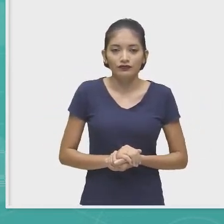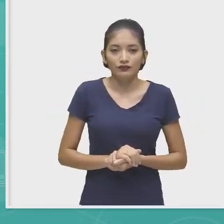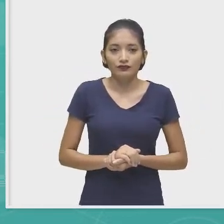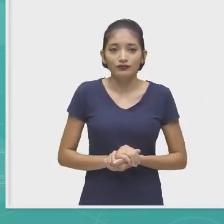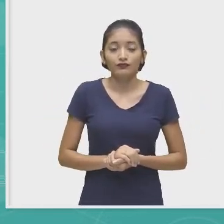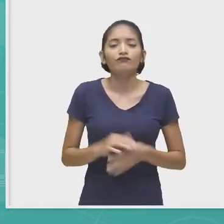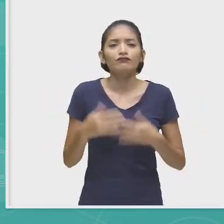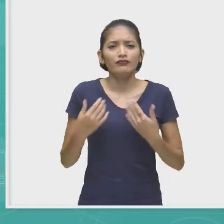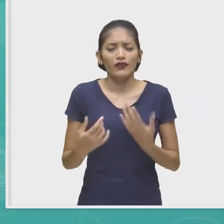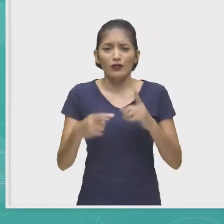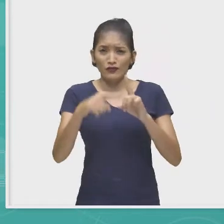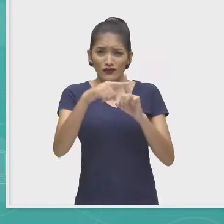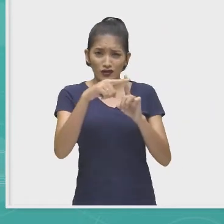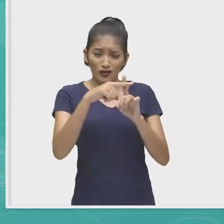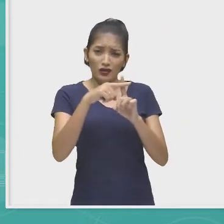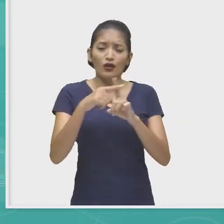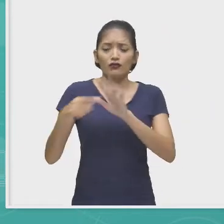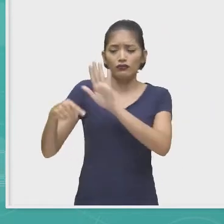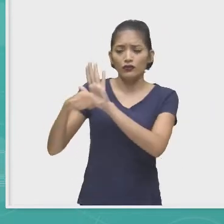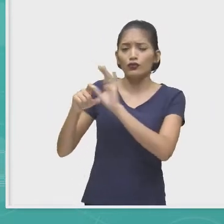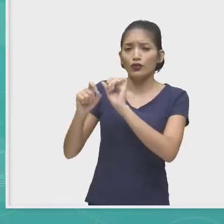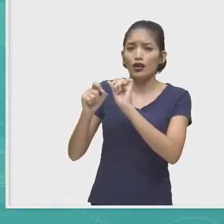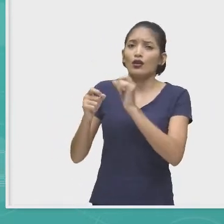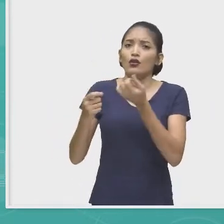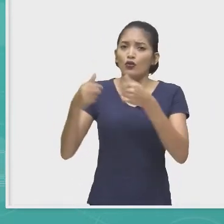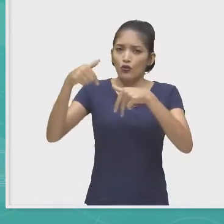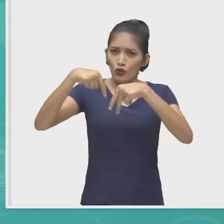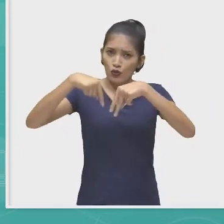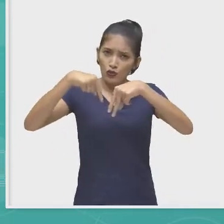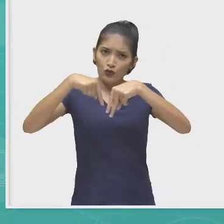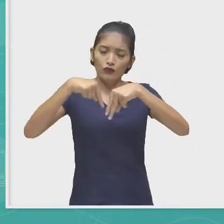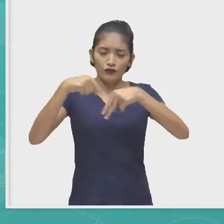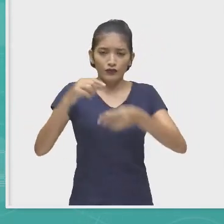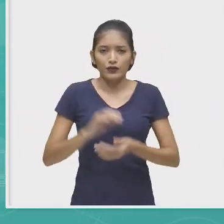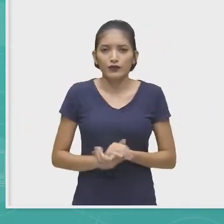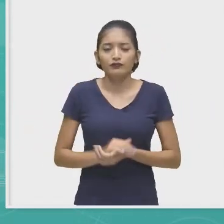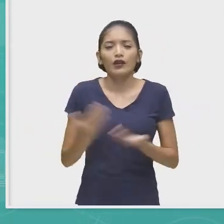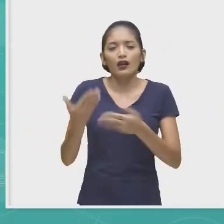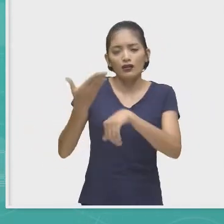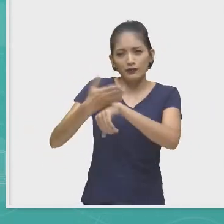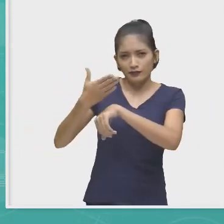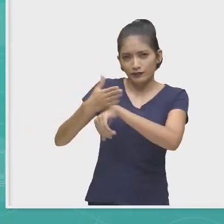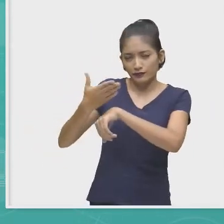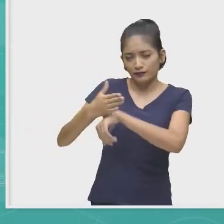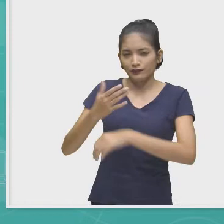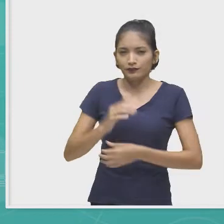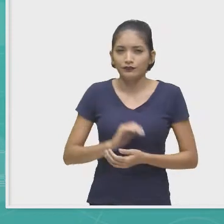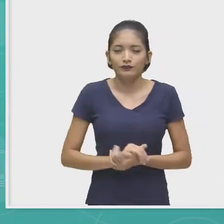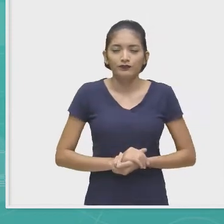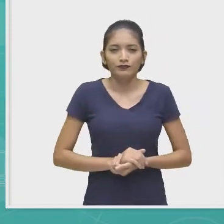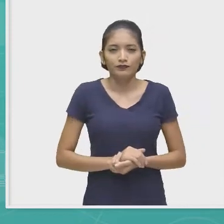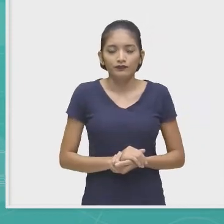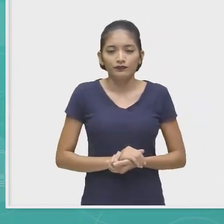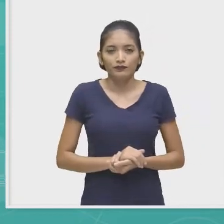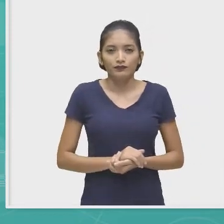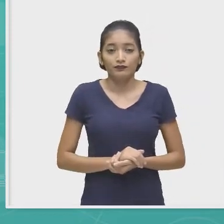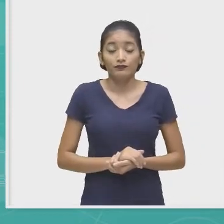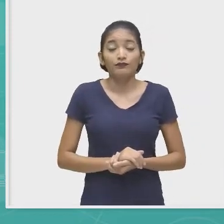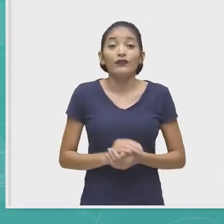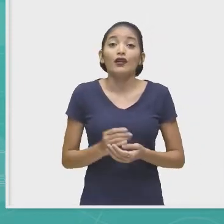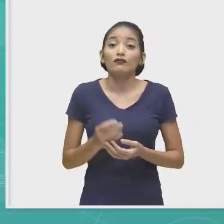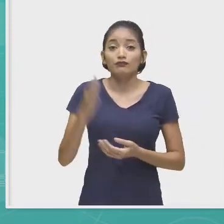Adição e subtração de números naturais. Vamos ver aqui algumas situações em exercícios. Então, vamos se ligar aqui. Então, vamos